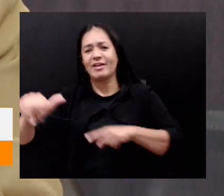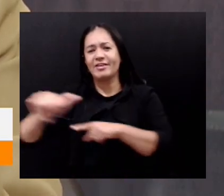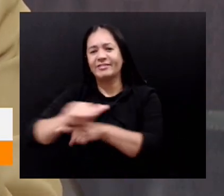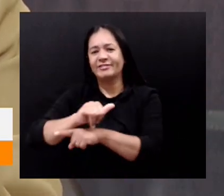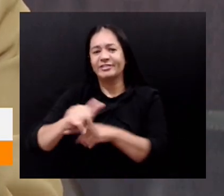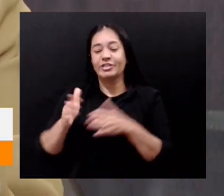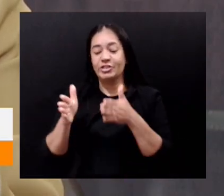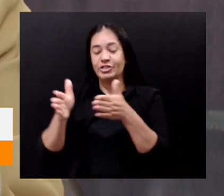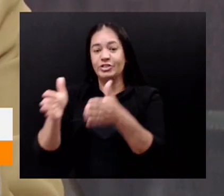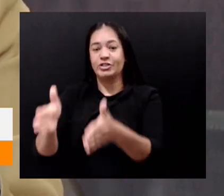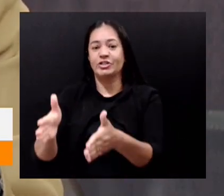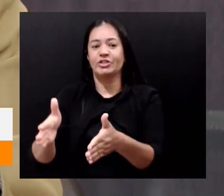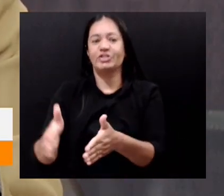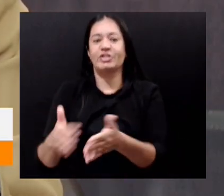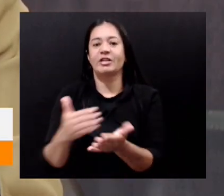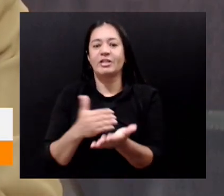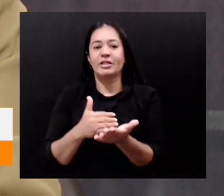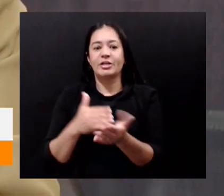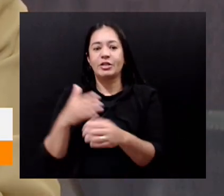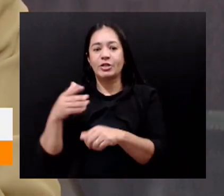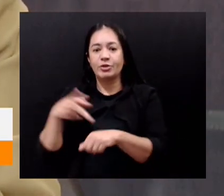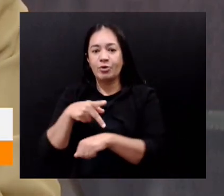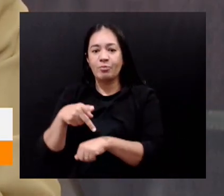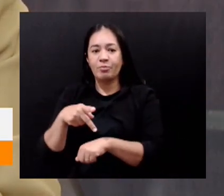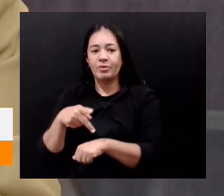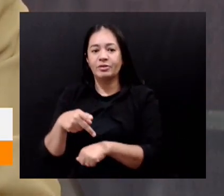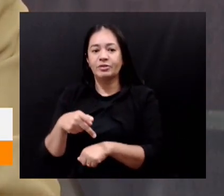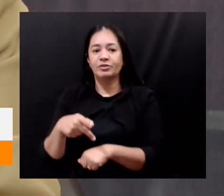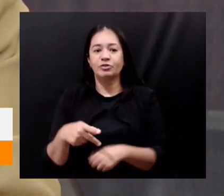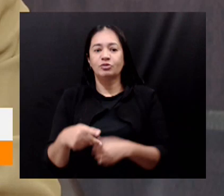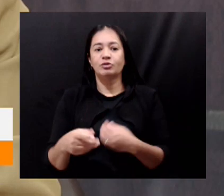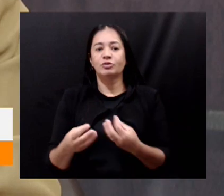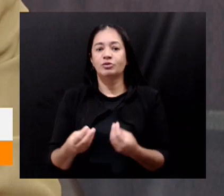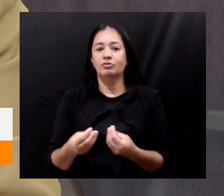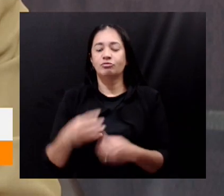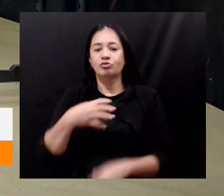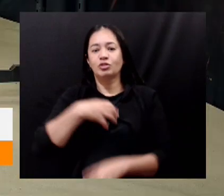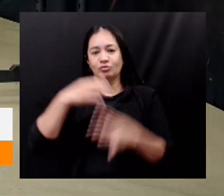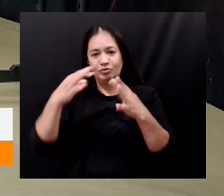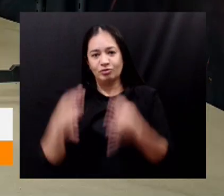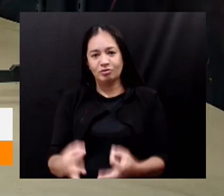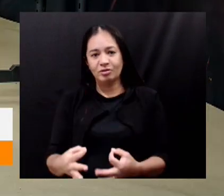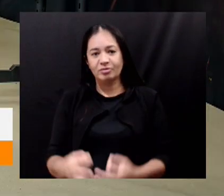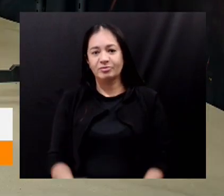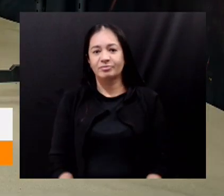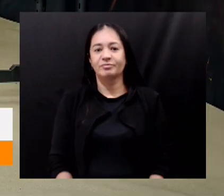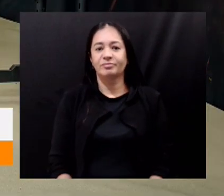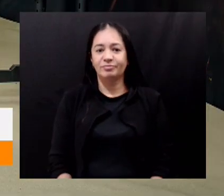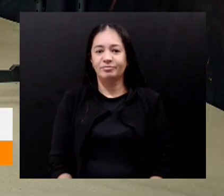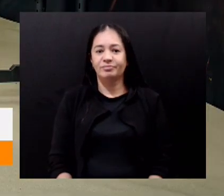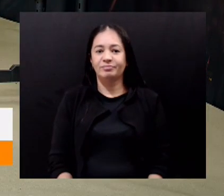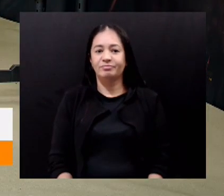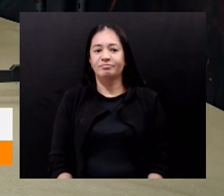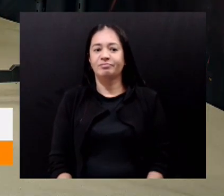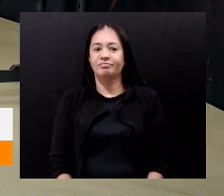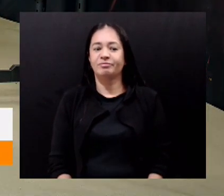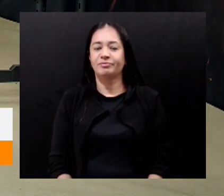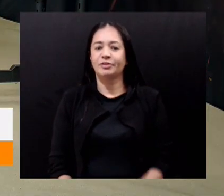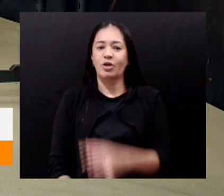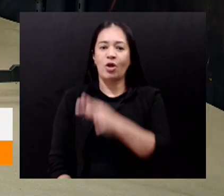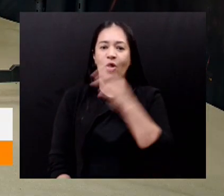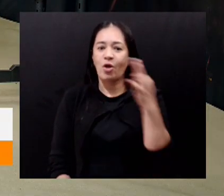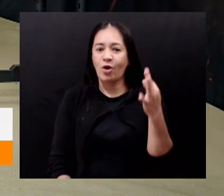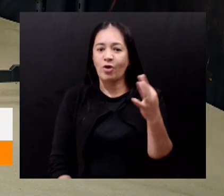num país com o pé direito. Olha aí, que bom, né? Que bom que nós temos aqui 2 especialistas,